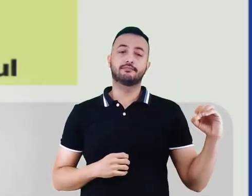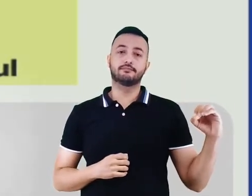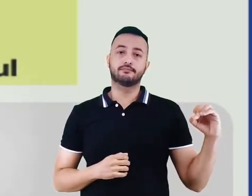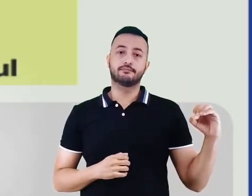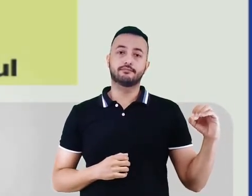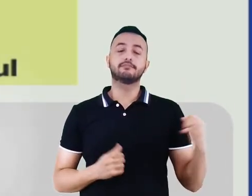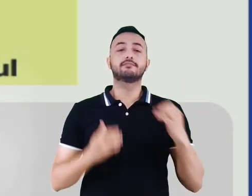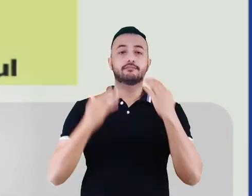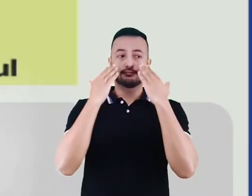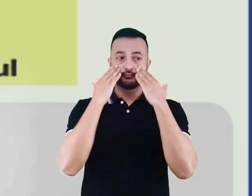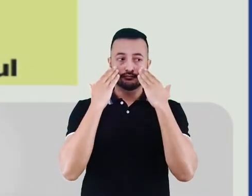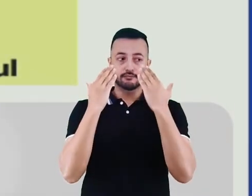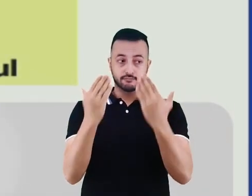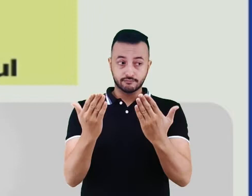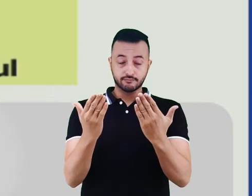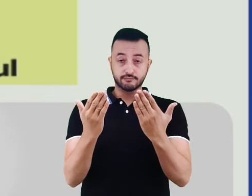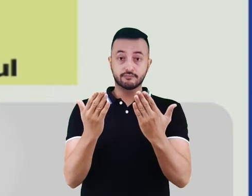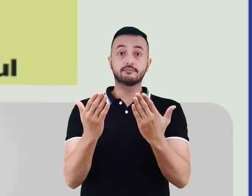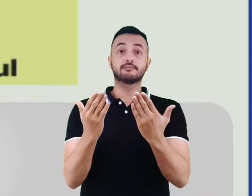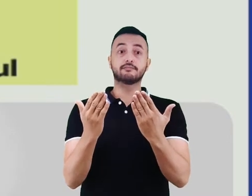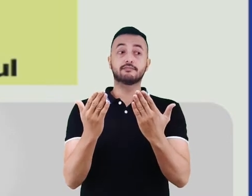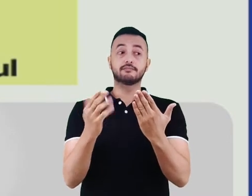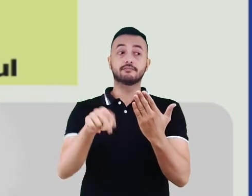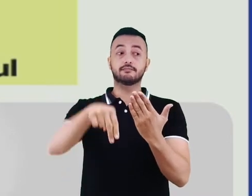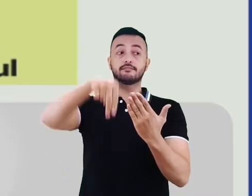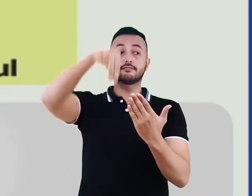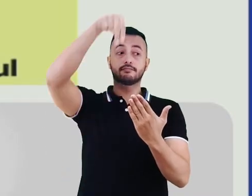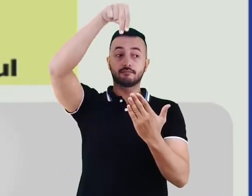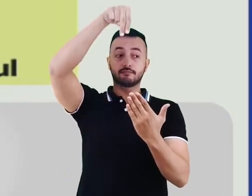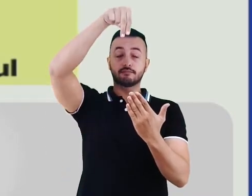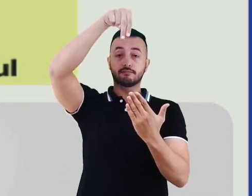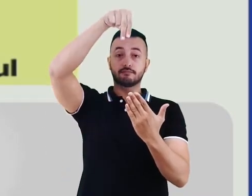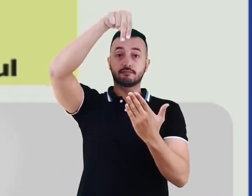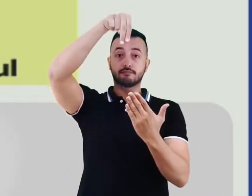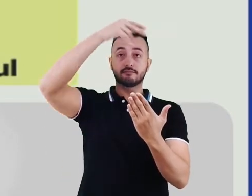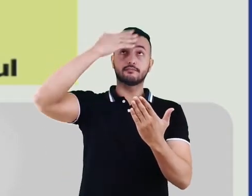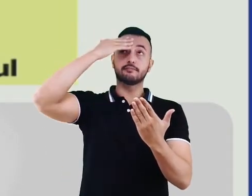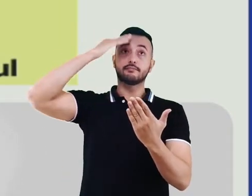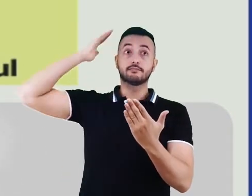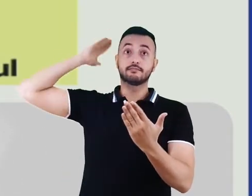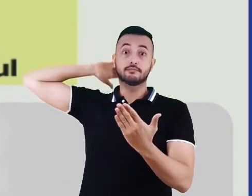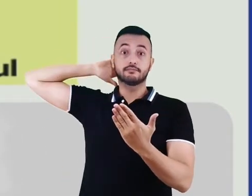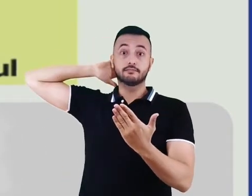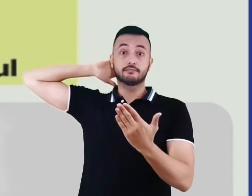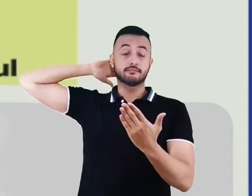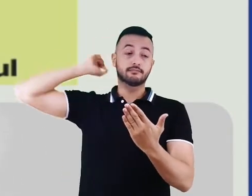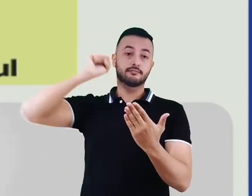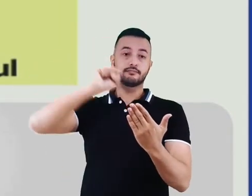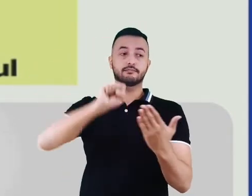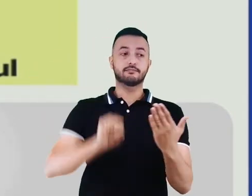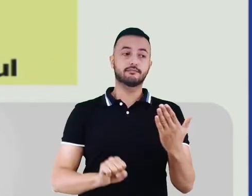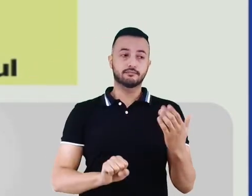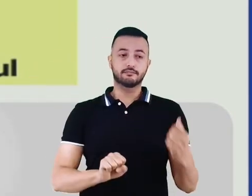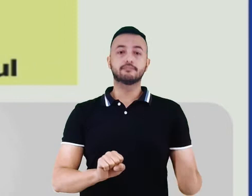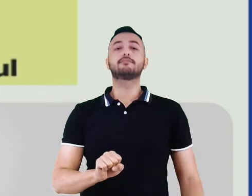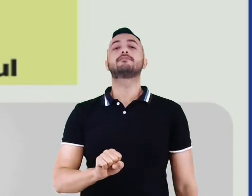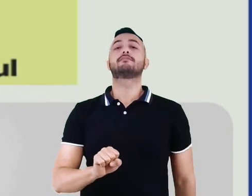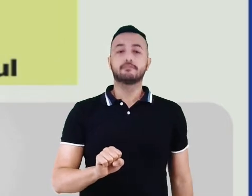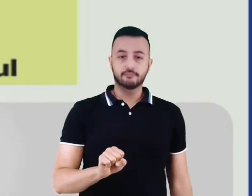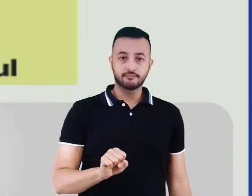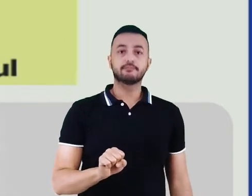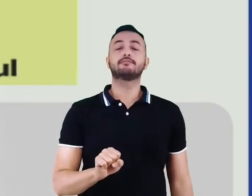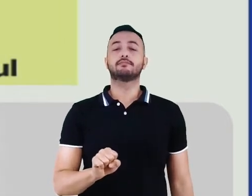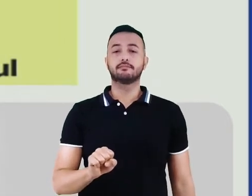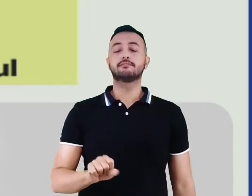Na frente existe o quê? O norte. E atrás, o sul. Isso